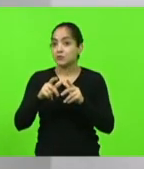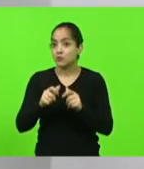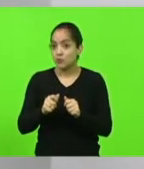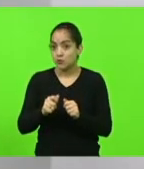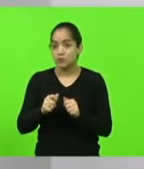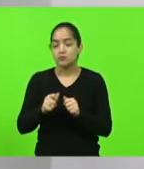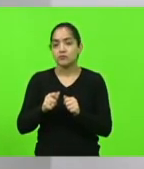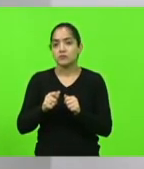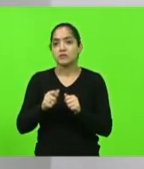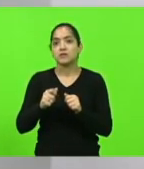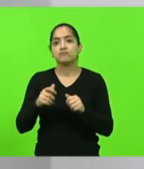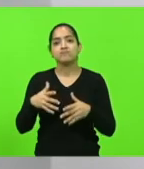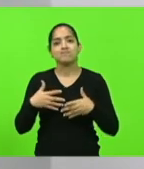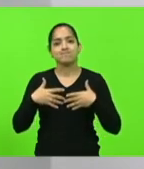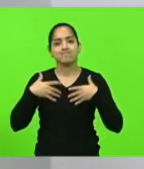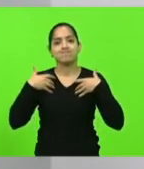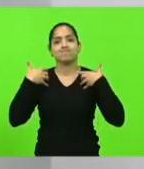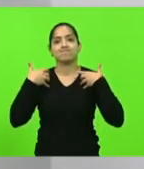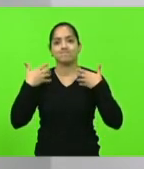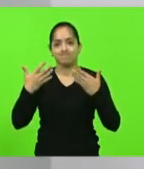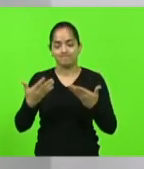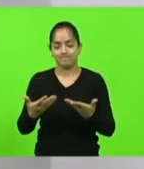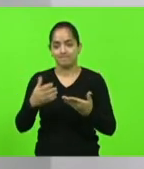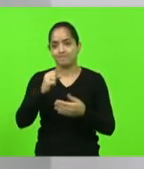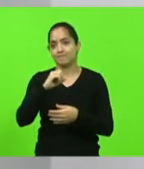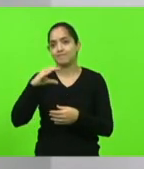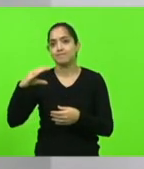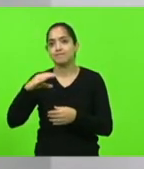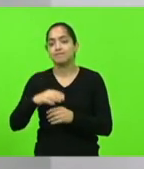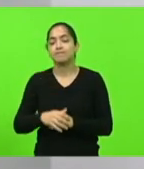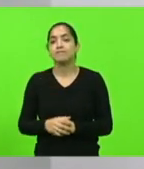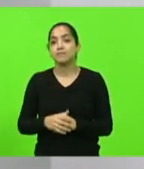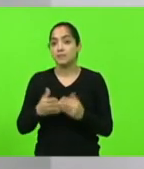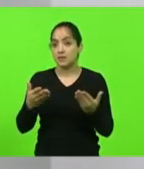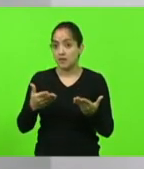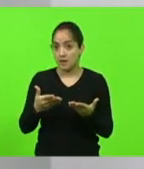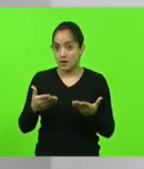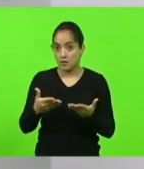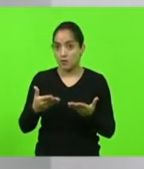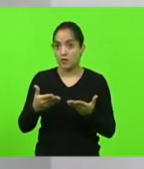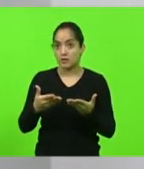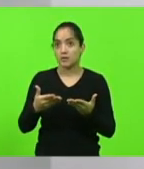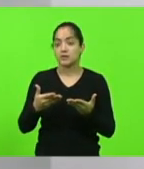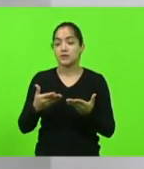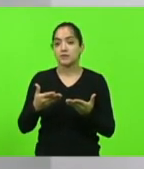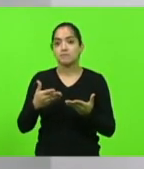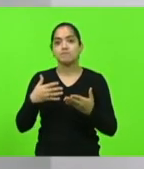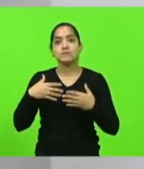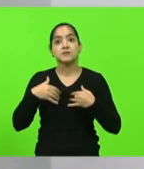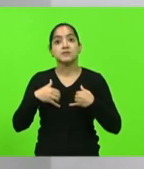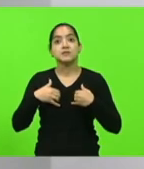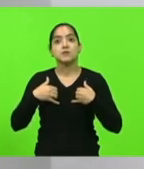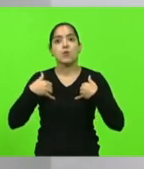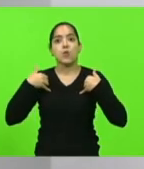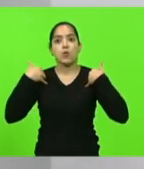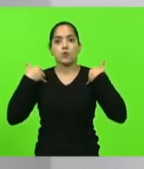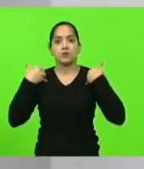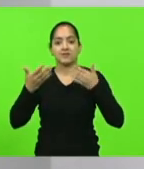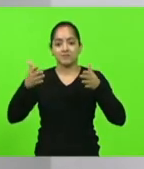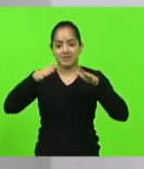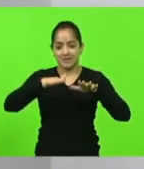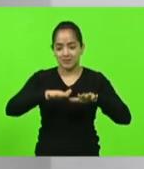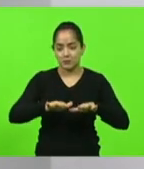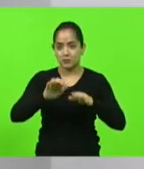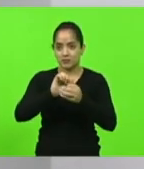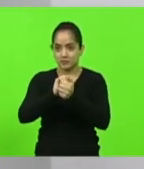os demais que nos orgulham em nossa Santa Catarina essa comissão sente-se orgulhosa pela inclusão no esporte